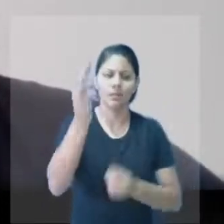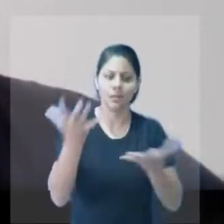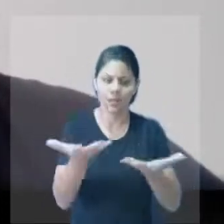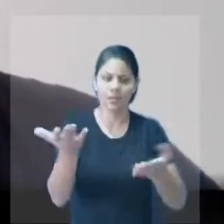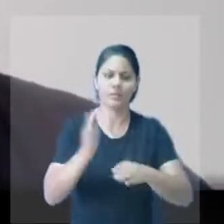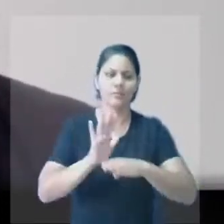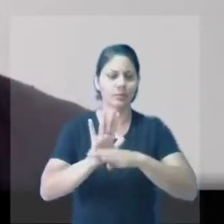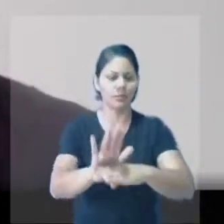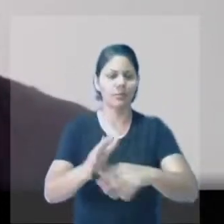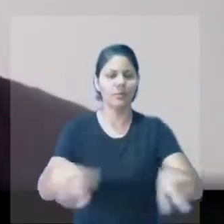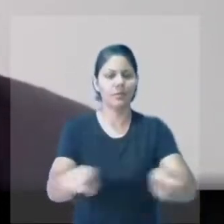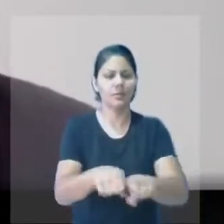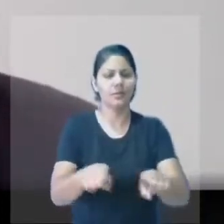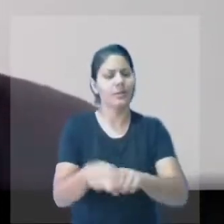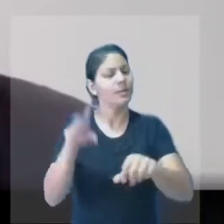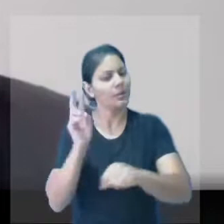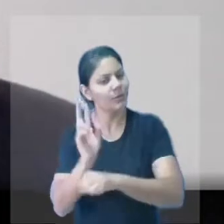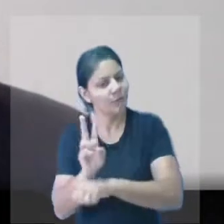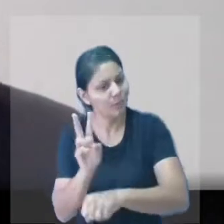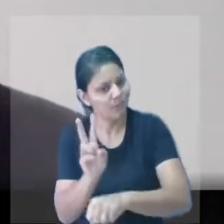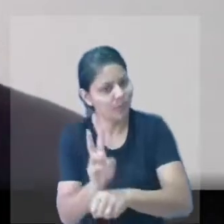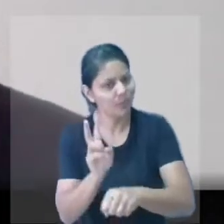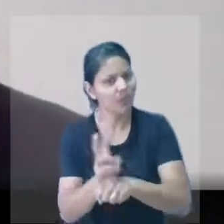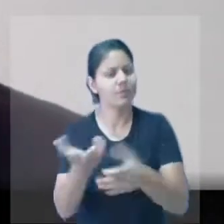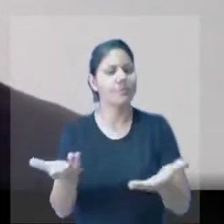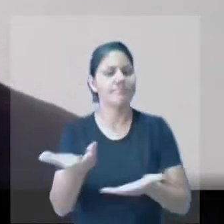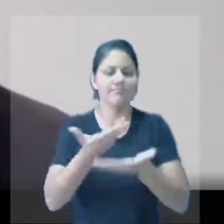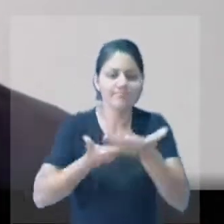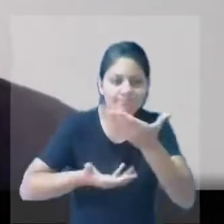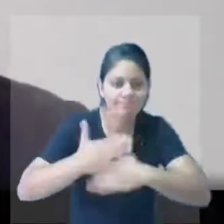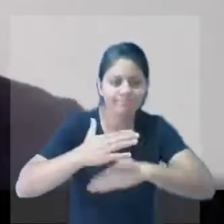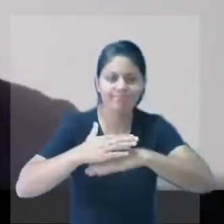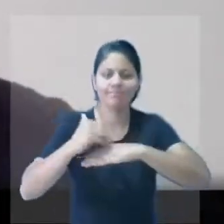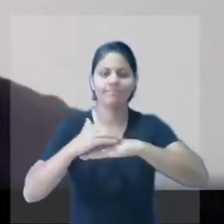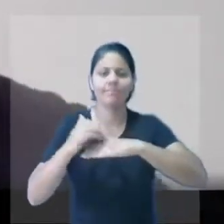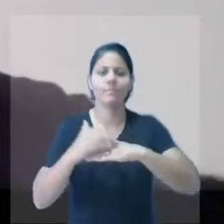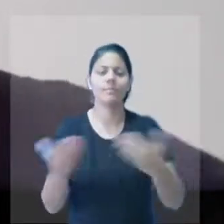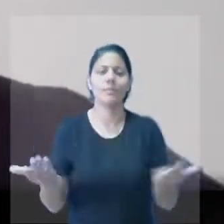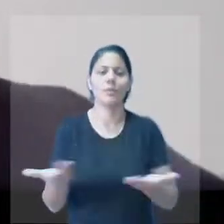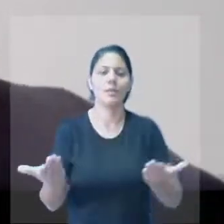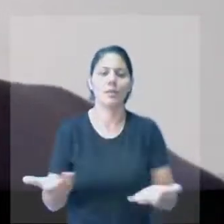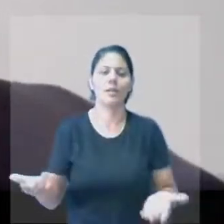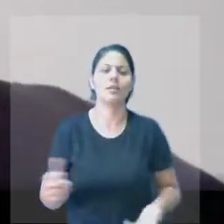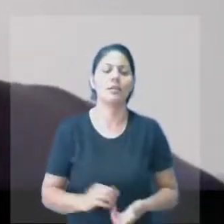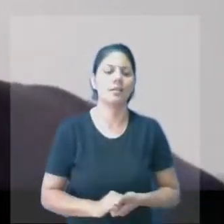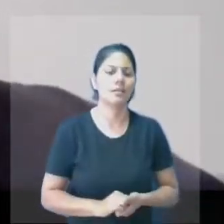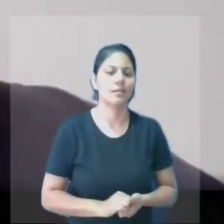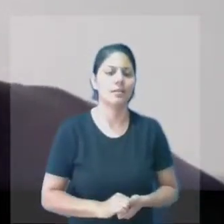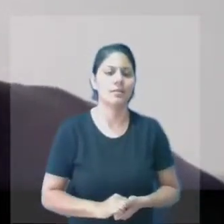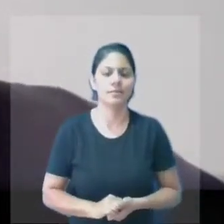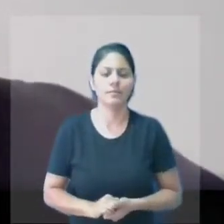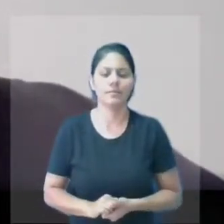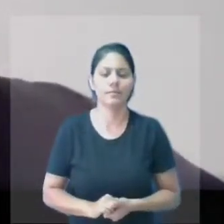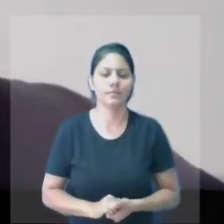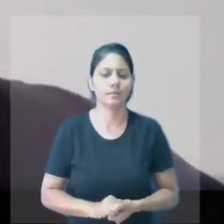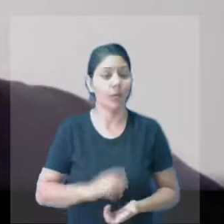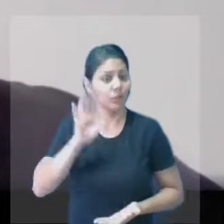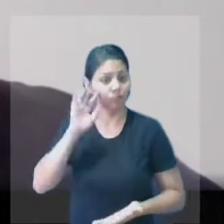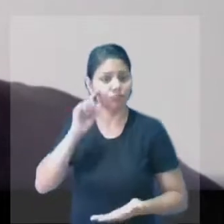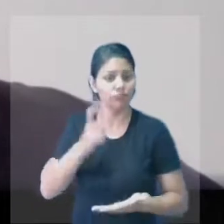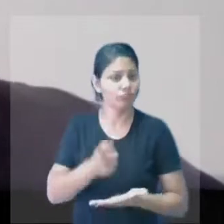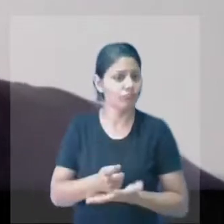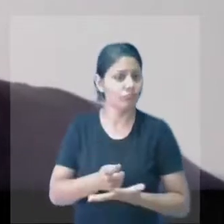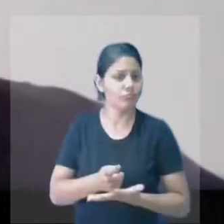carinho. Tá? Então, hoje, eu tenho compromisso, eu quero reafirmar aqui o compromisso com vocês, com